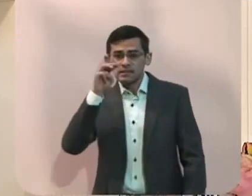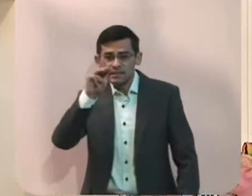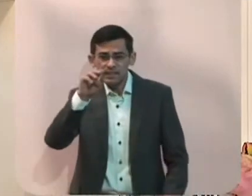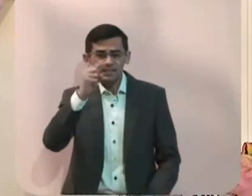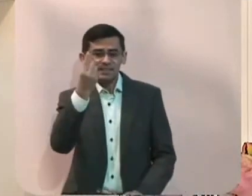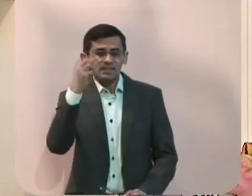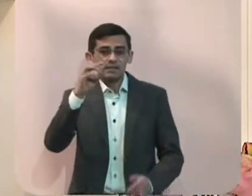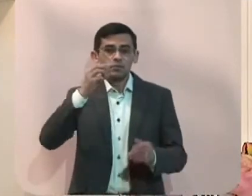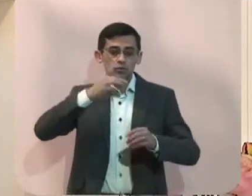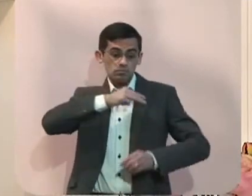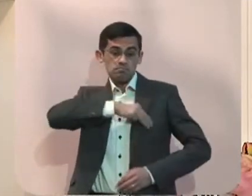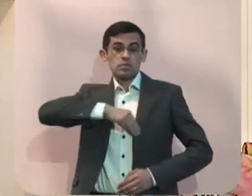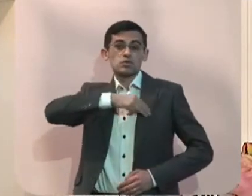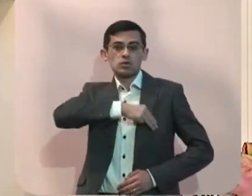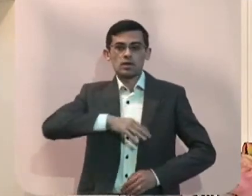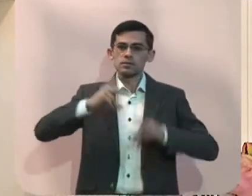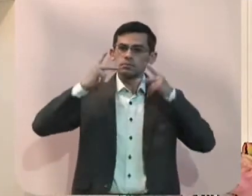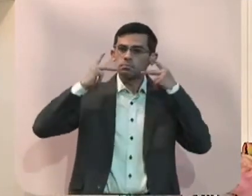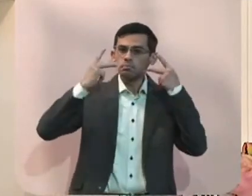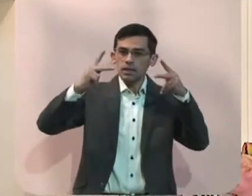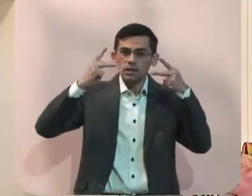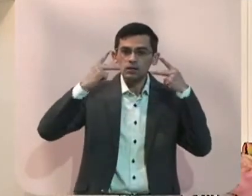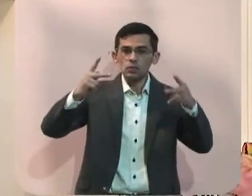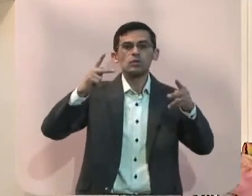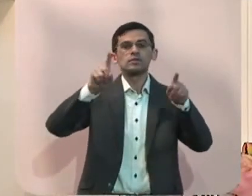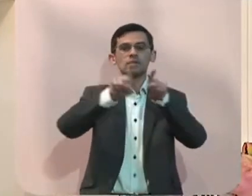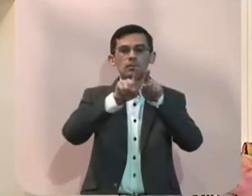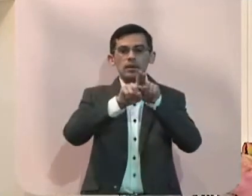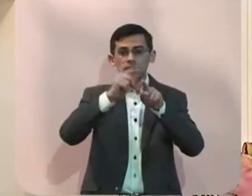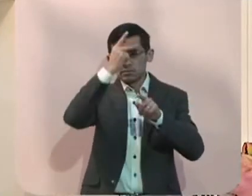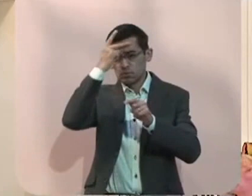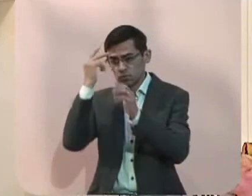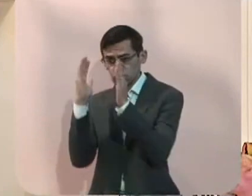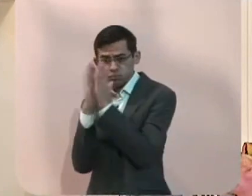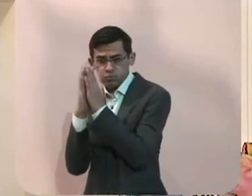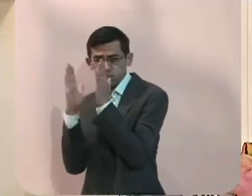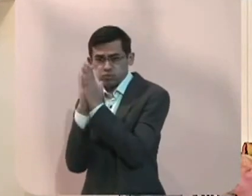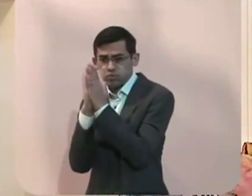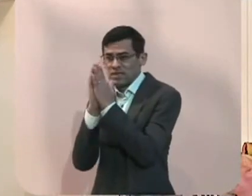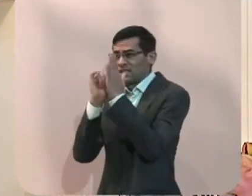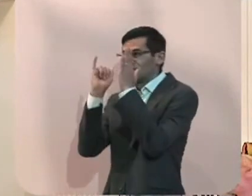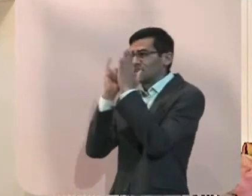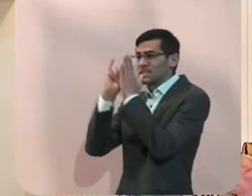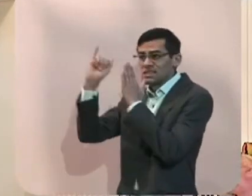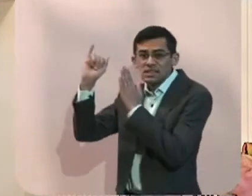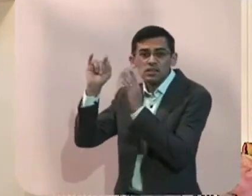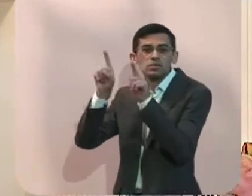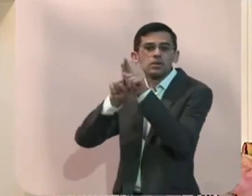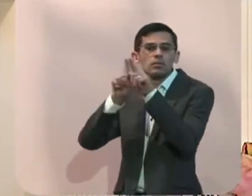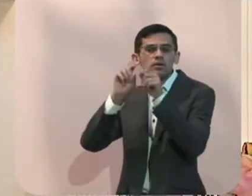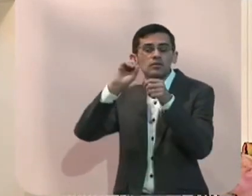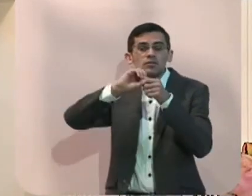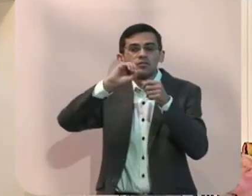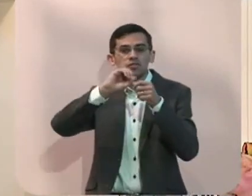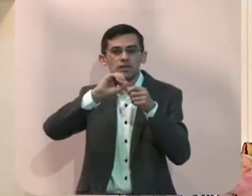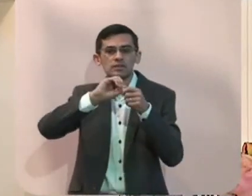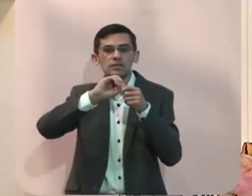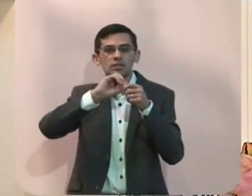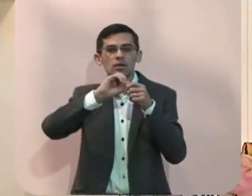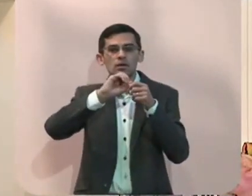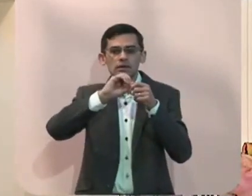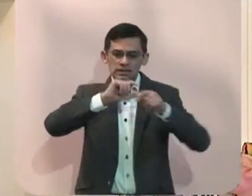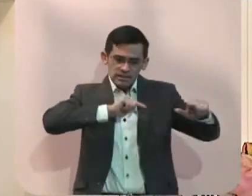13.500 missionários, pregadores do Evangelho, gente orando, intercedendo, gente fazendo